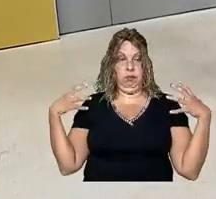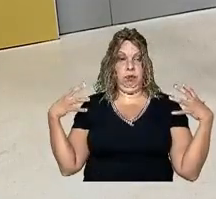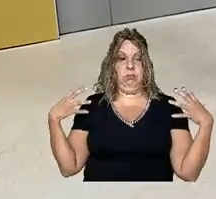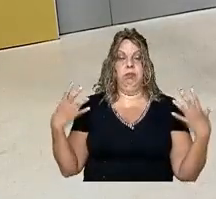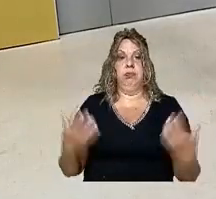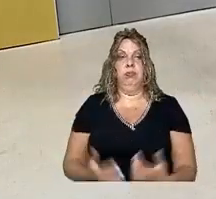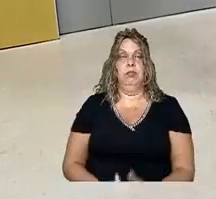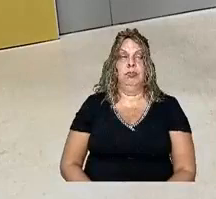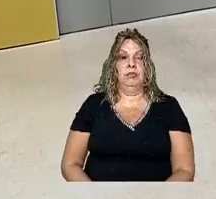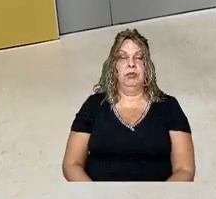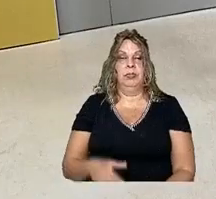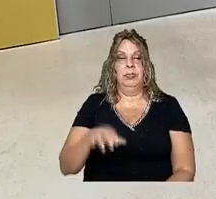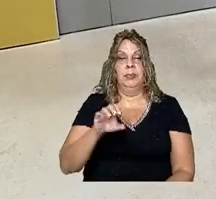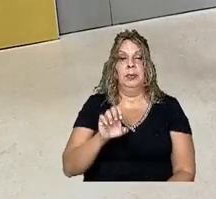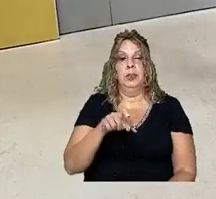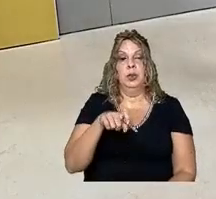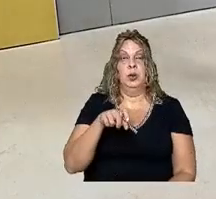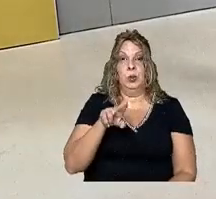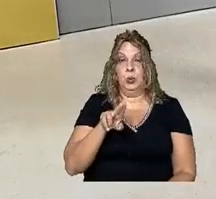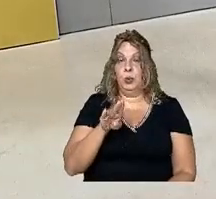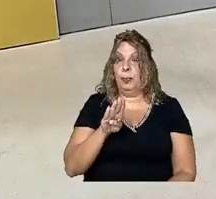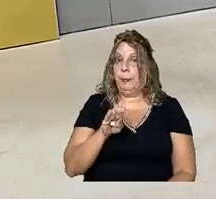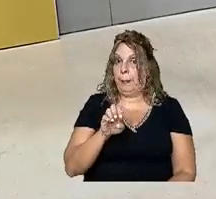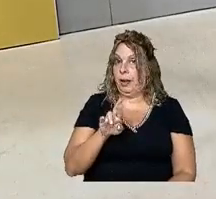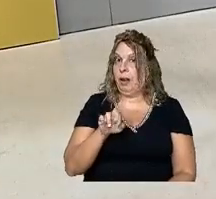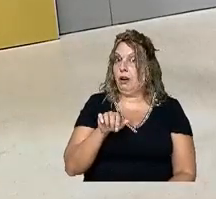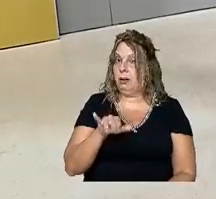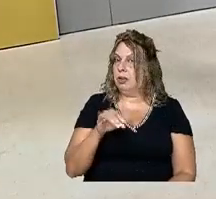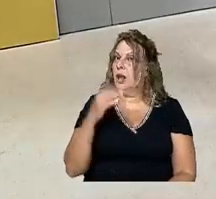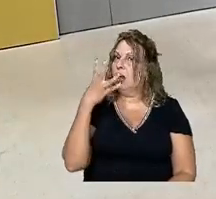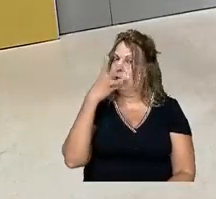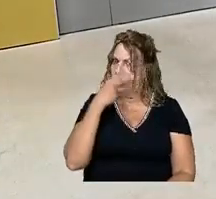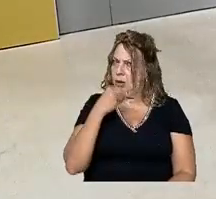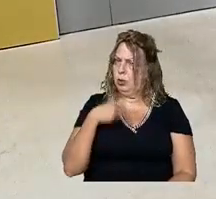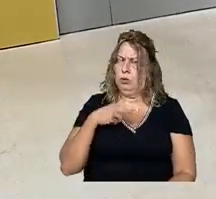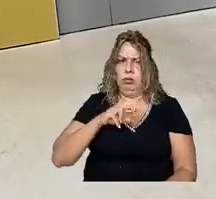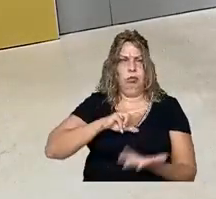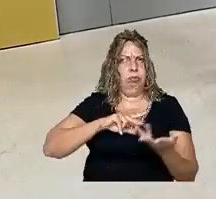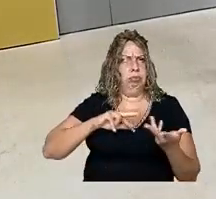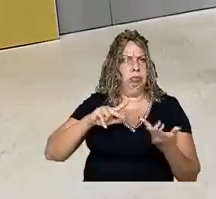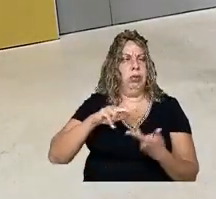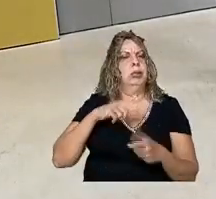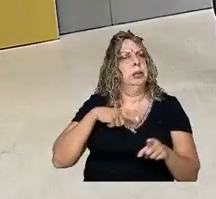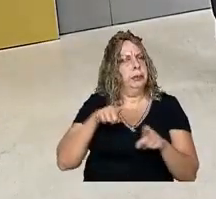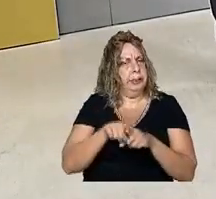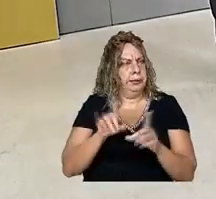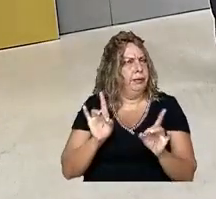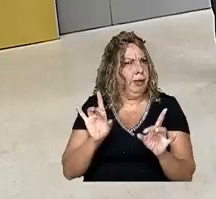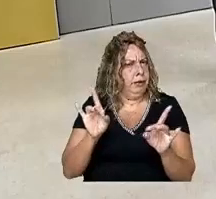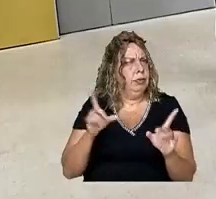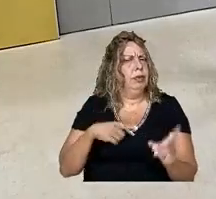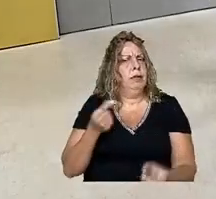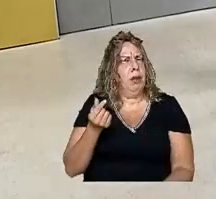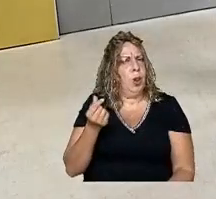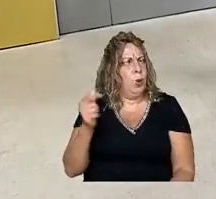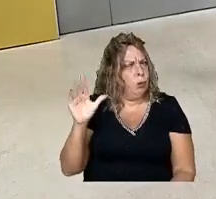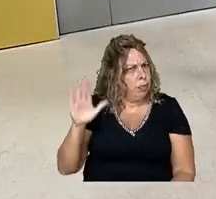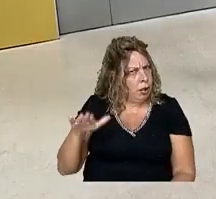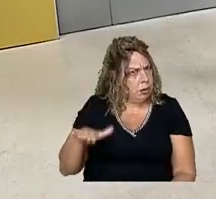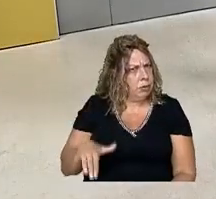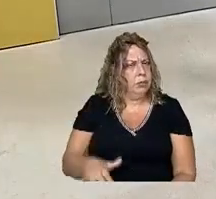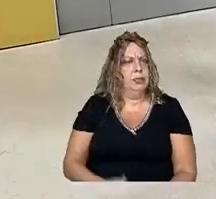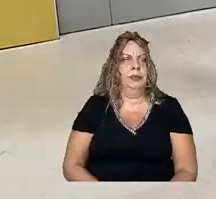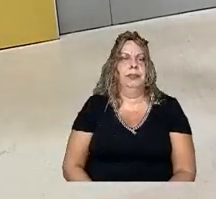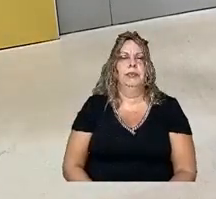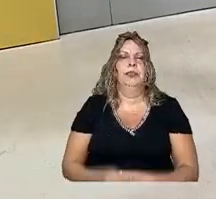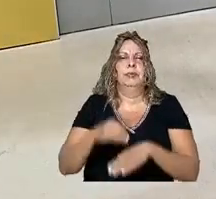gosto. Exuberance maison tem muitas peças lindas pra você. Inclusive, tem promoção por lá, tá bom? Recados dados,